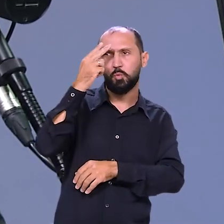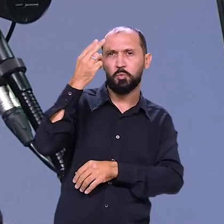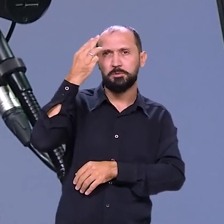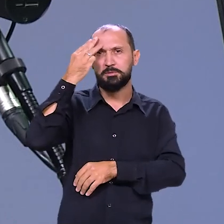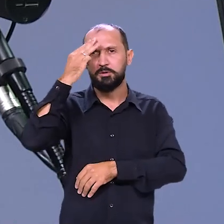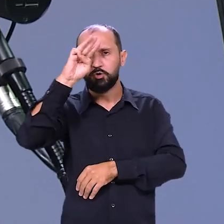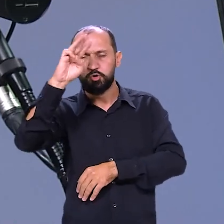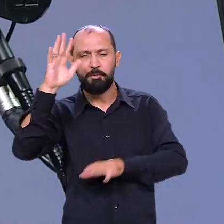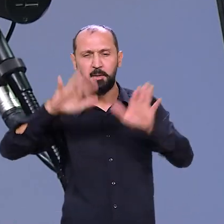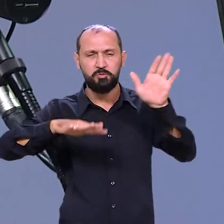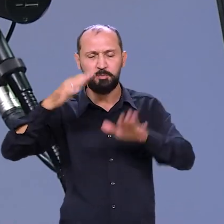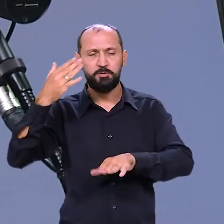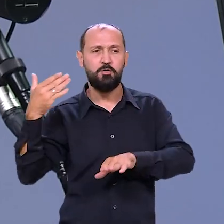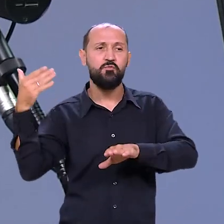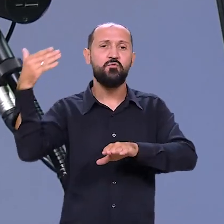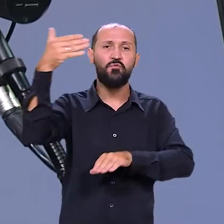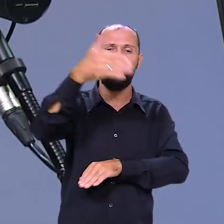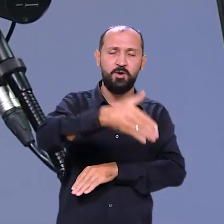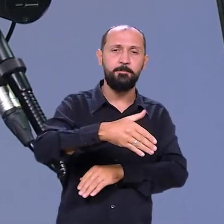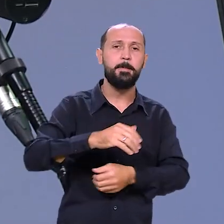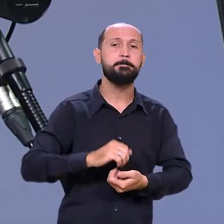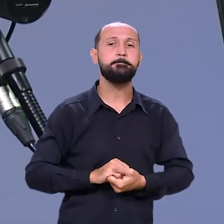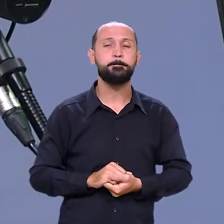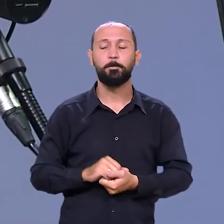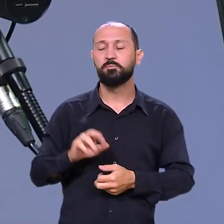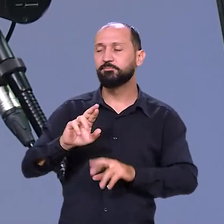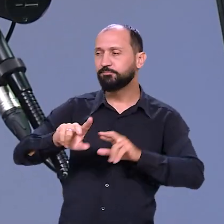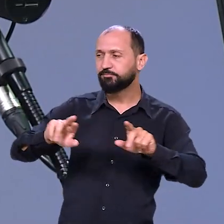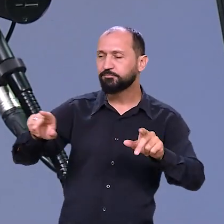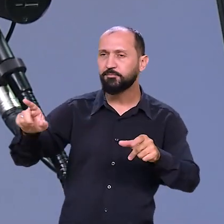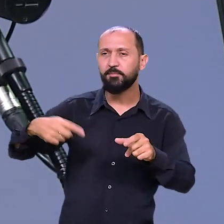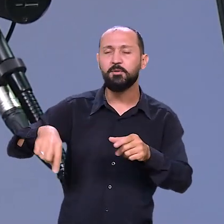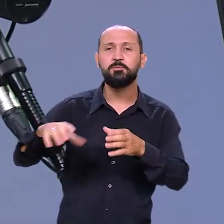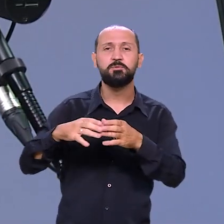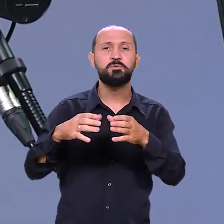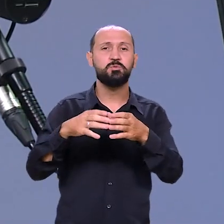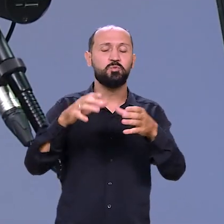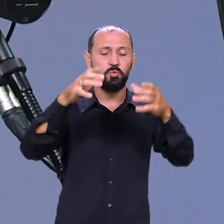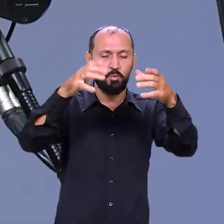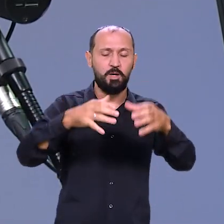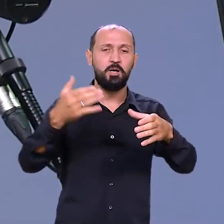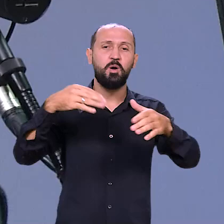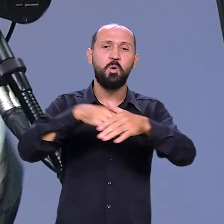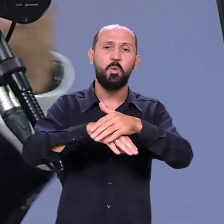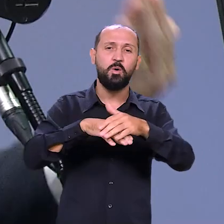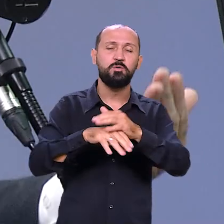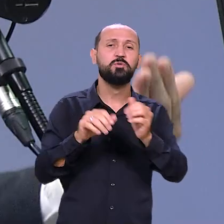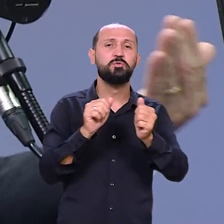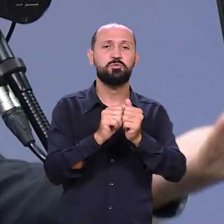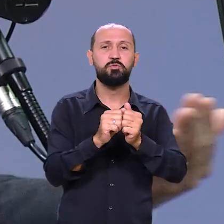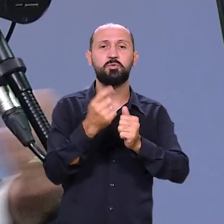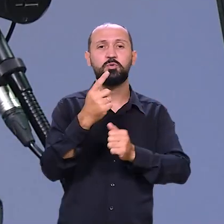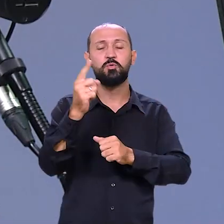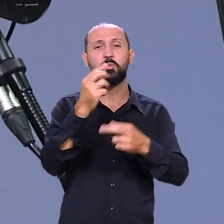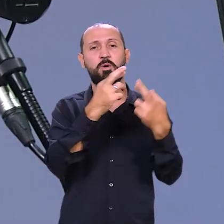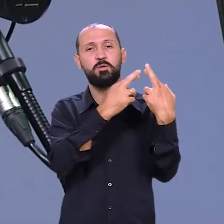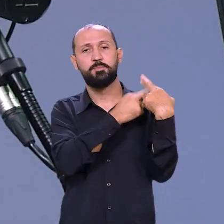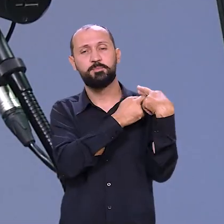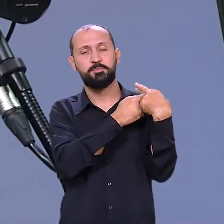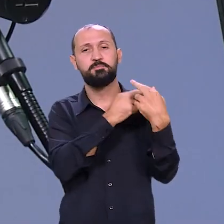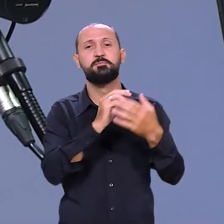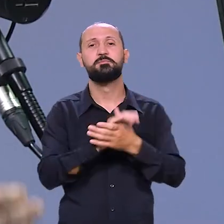2, 3 dias... Comunitário significa que vários produtores vão deixar no mesmo resfriador. E um é o